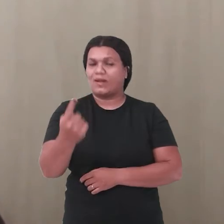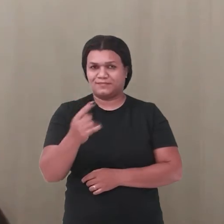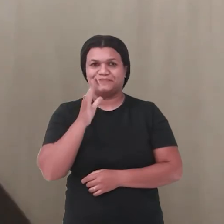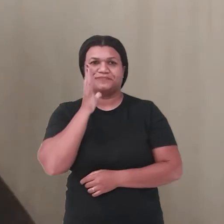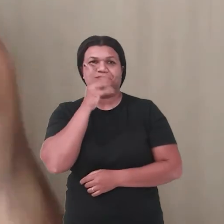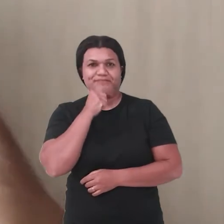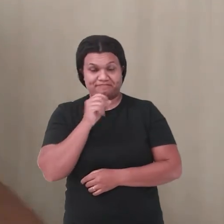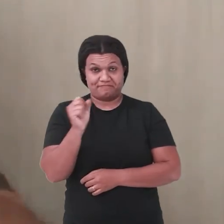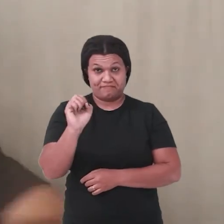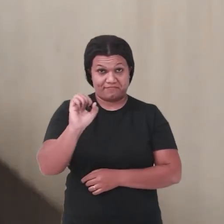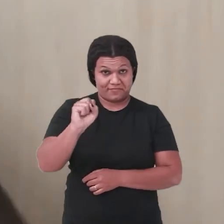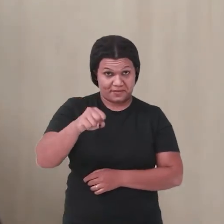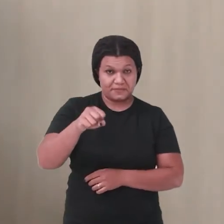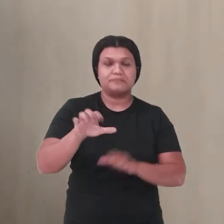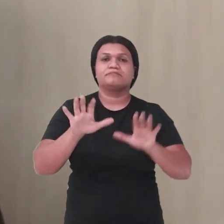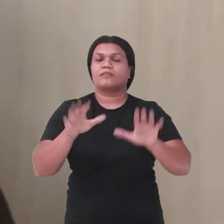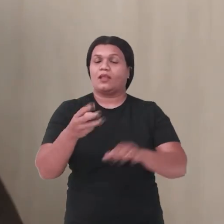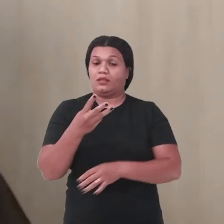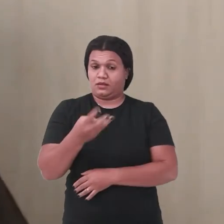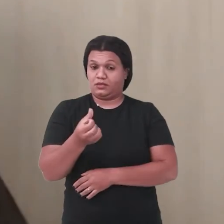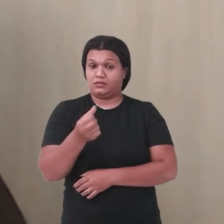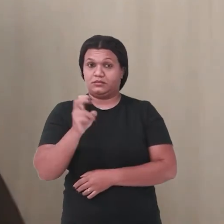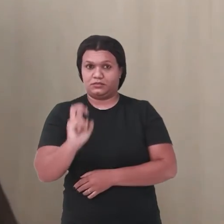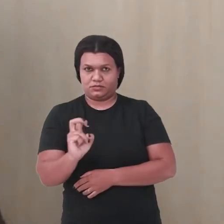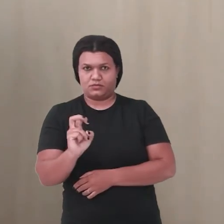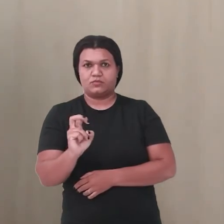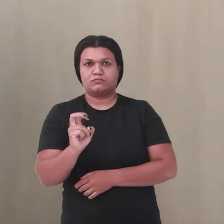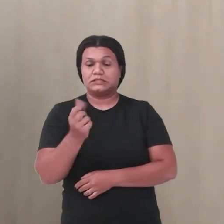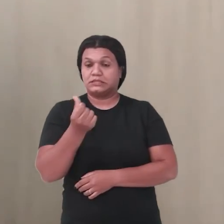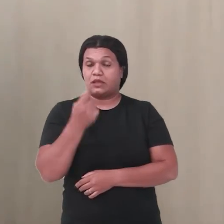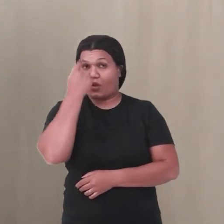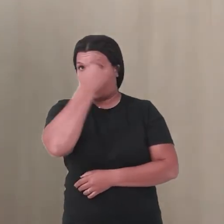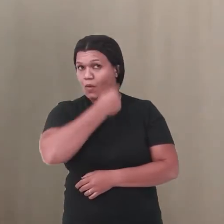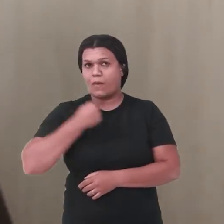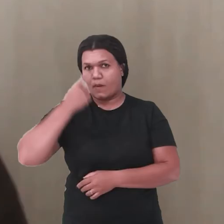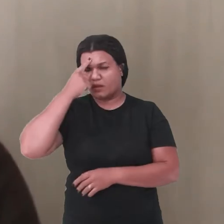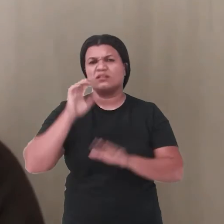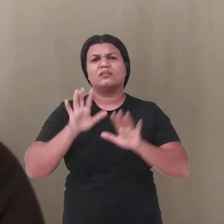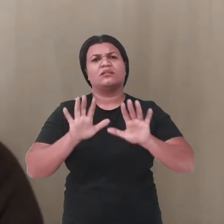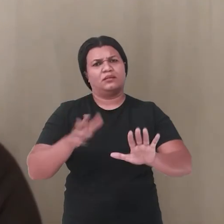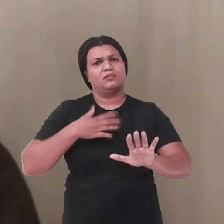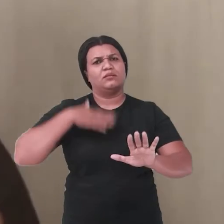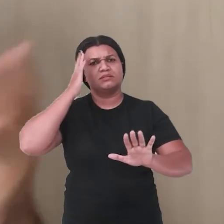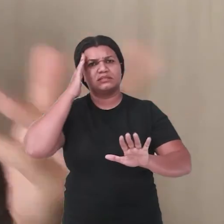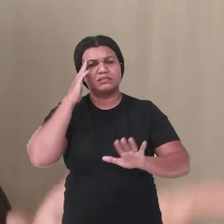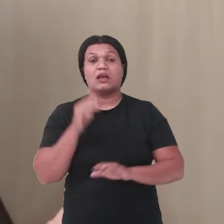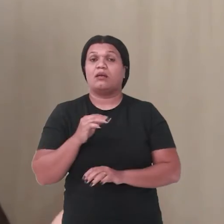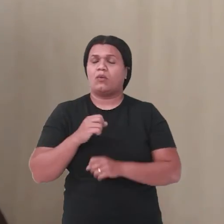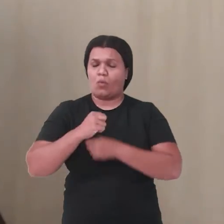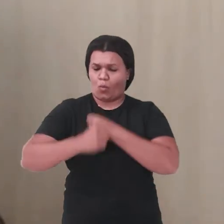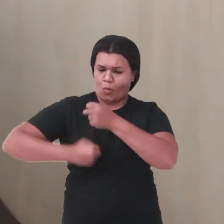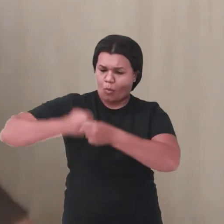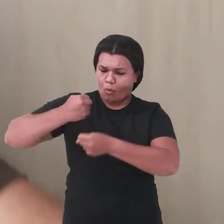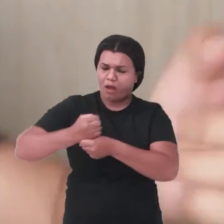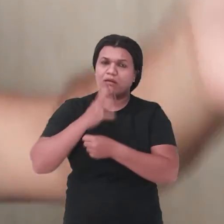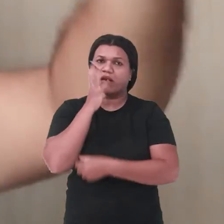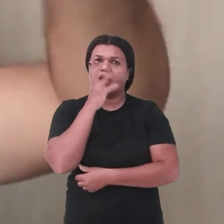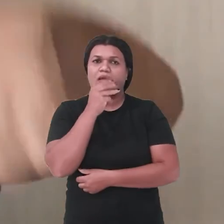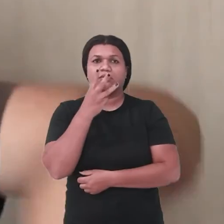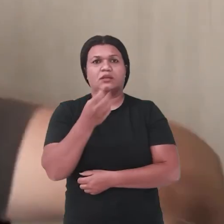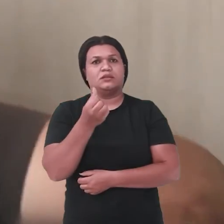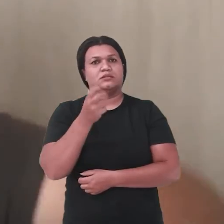ano. Um ano civil. Meu irmão, ó, 365 dias e 6 horas. Se nós sabemos que o ano